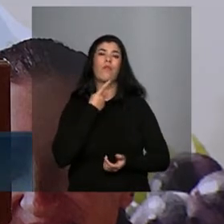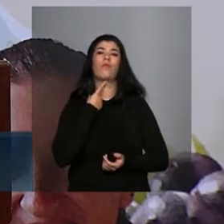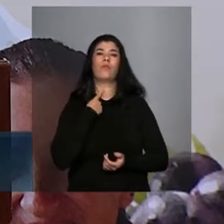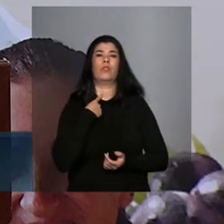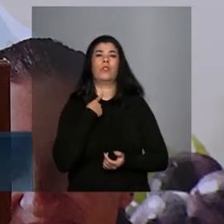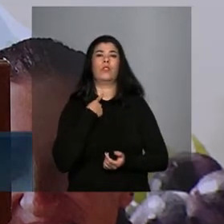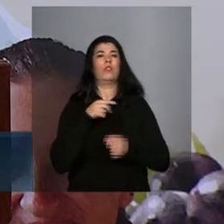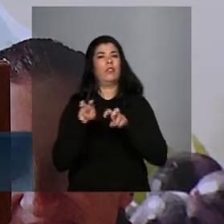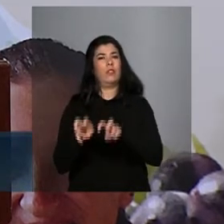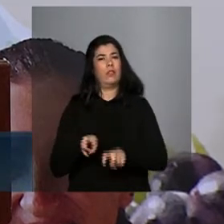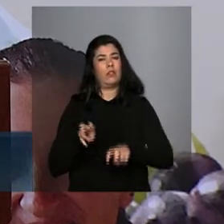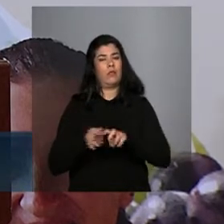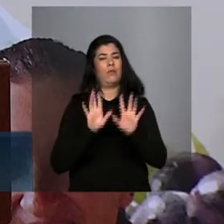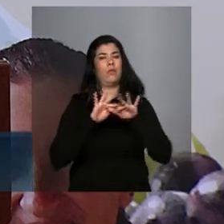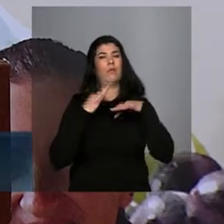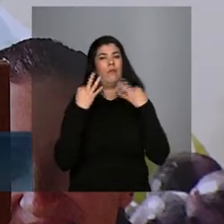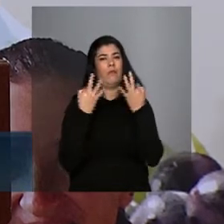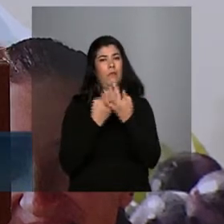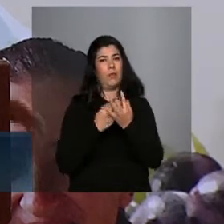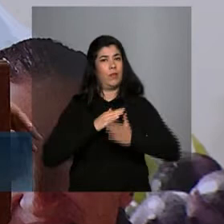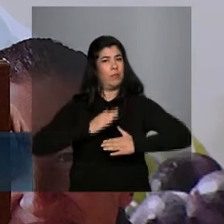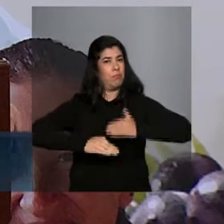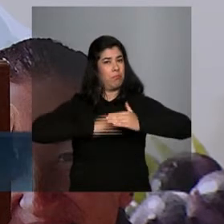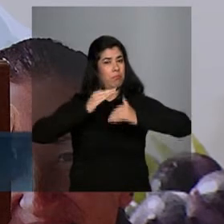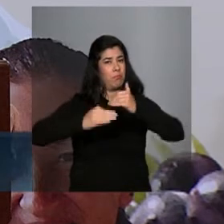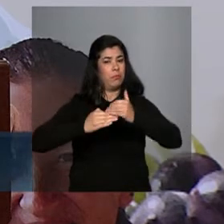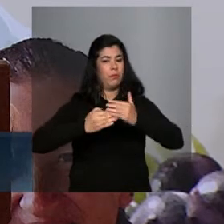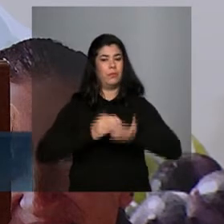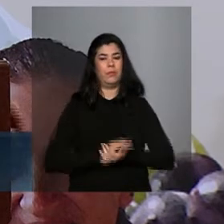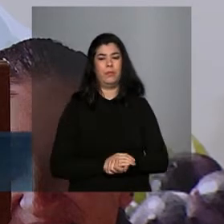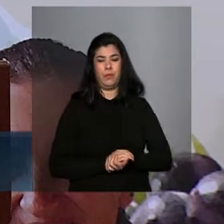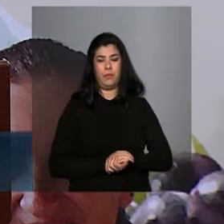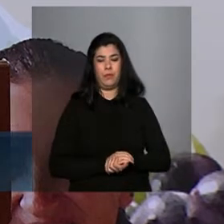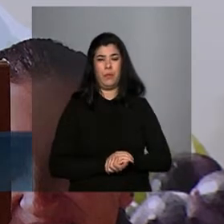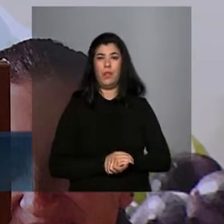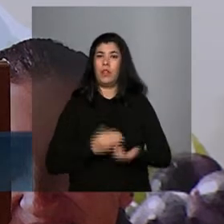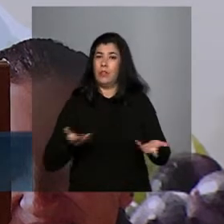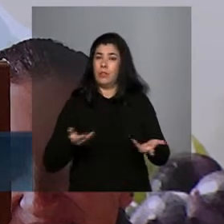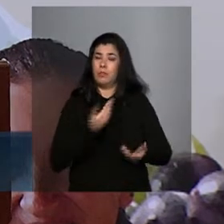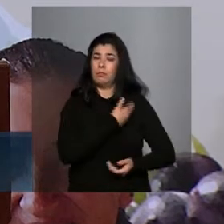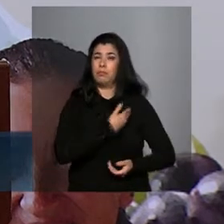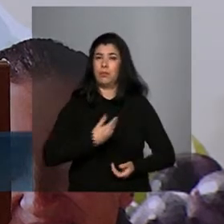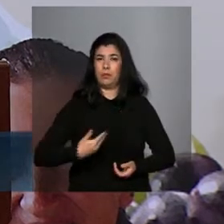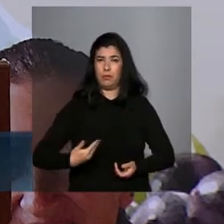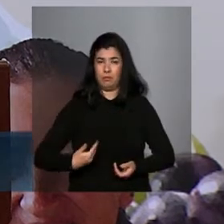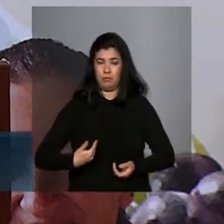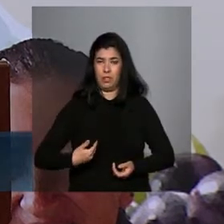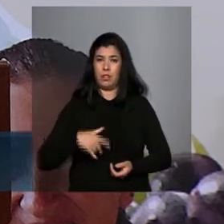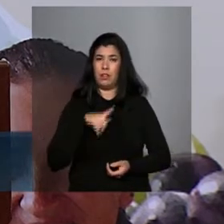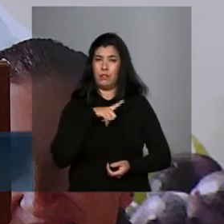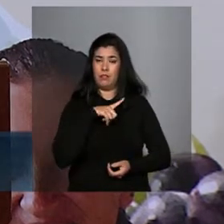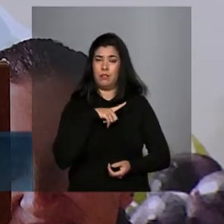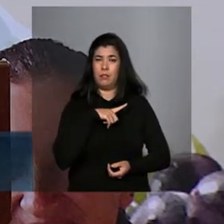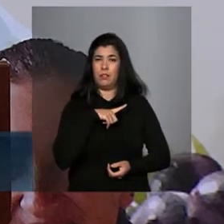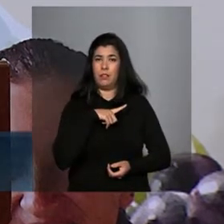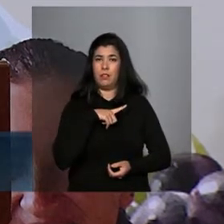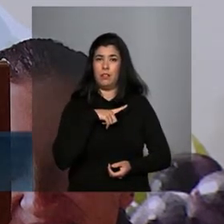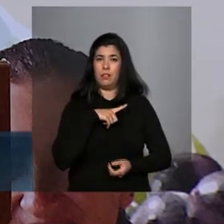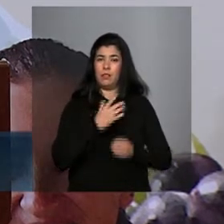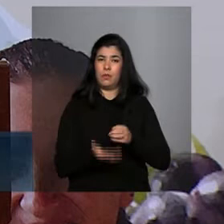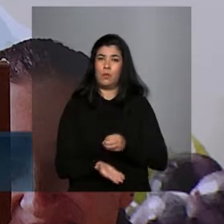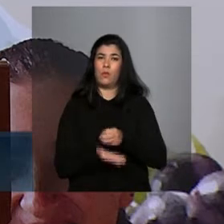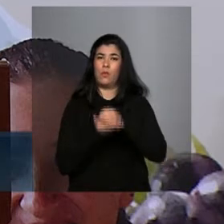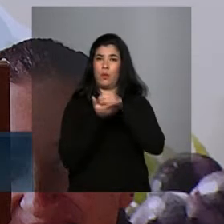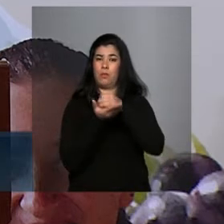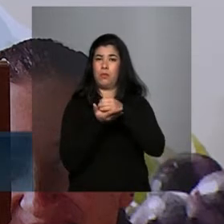que a agricultura familiar se desenvolve, o governo, dando o seu